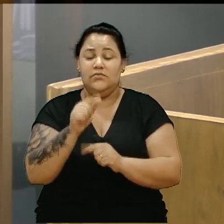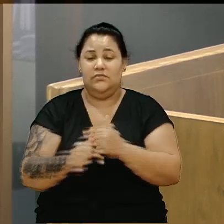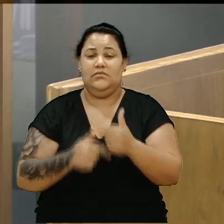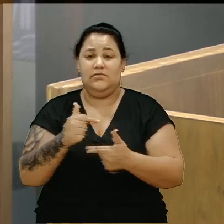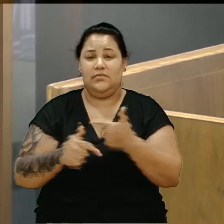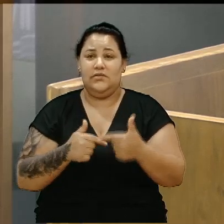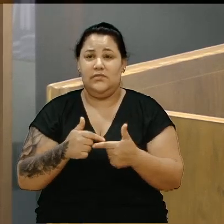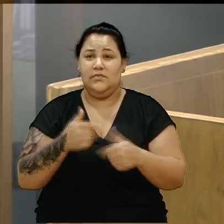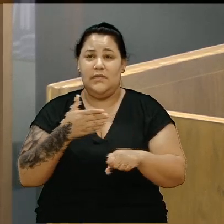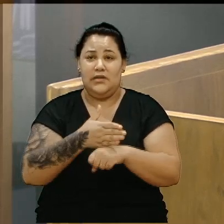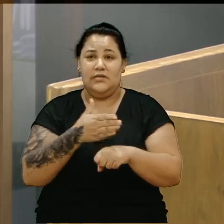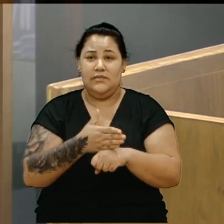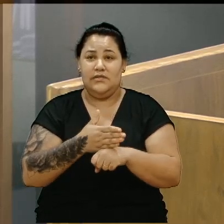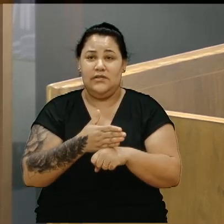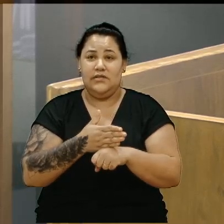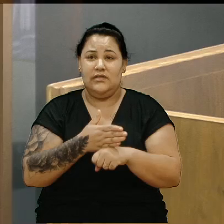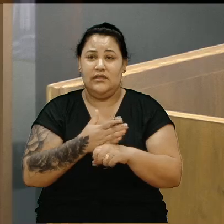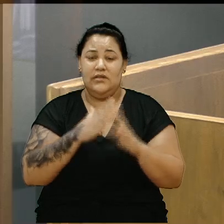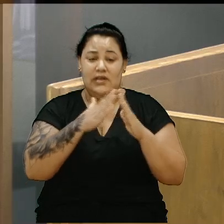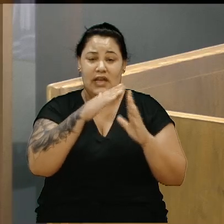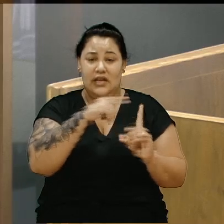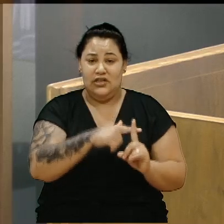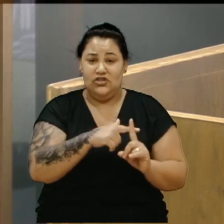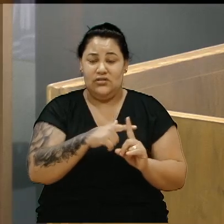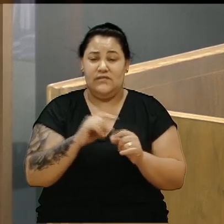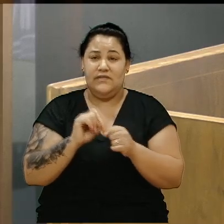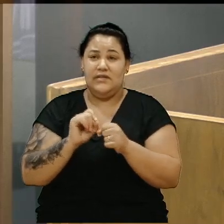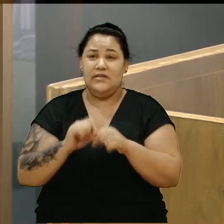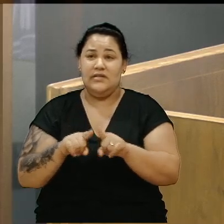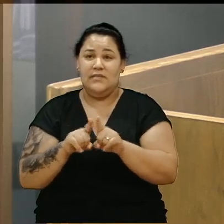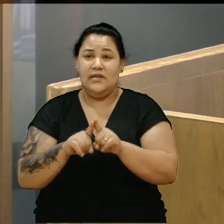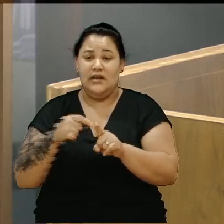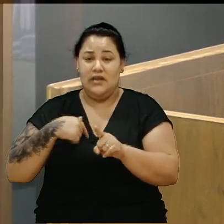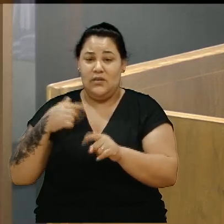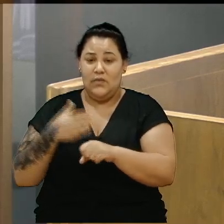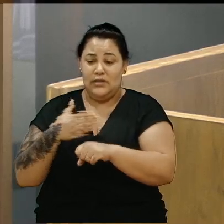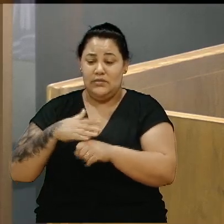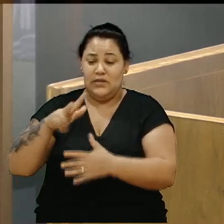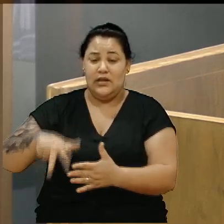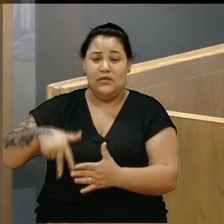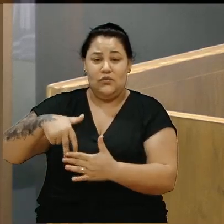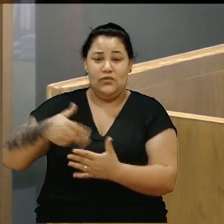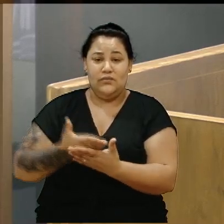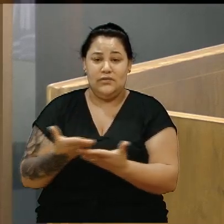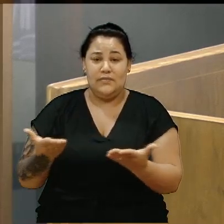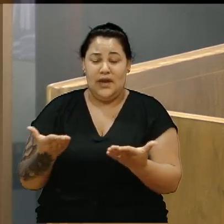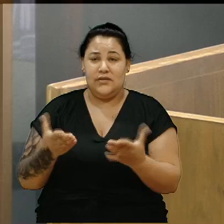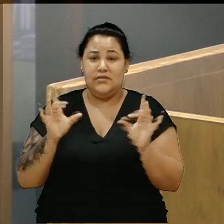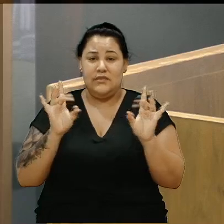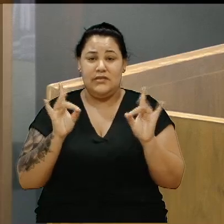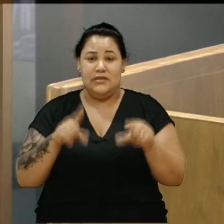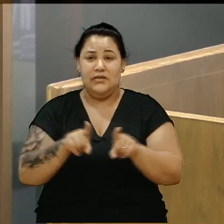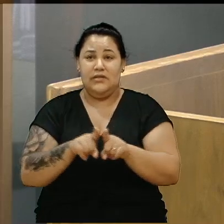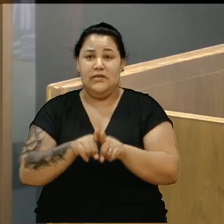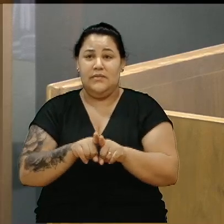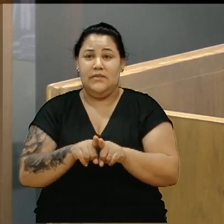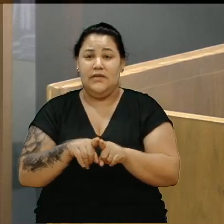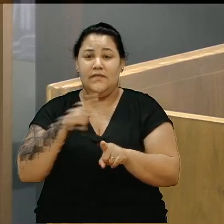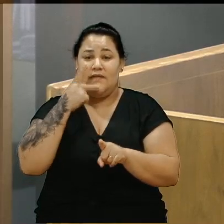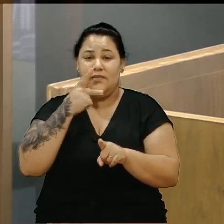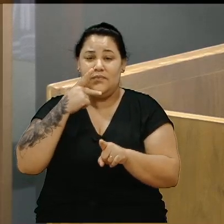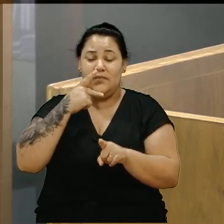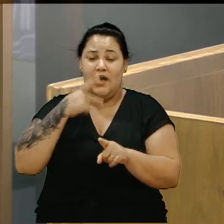nossa igreja. Aqui faz também uma alusão que, quando eu venho nessa tribuna, num espaço sagrado, também trago a minha ancestralidade